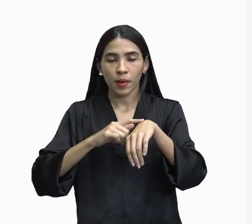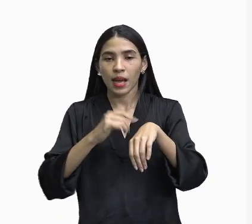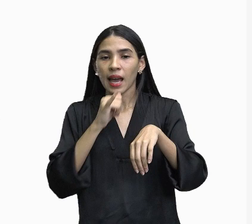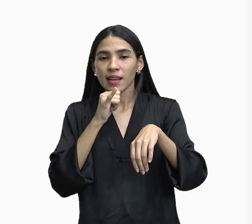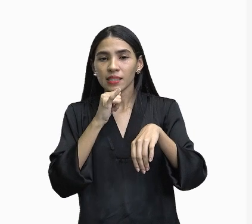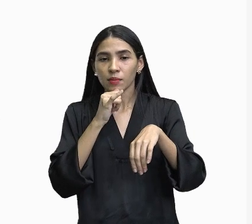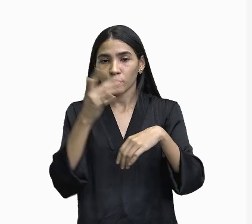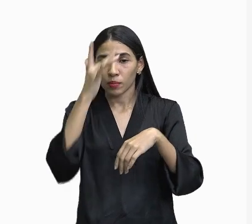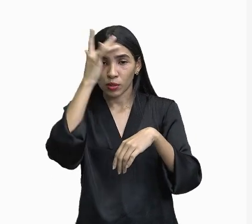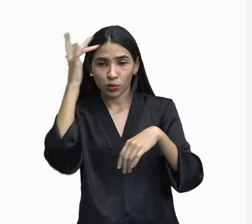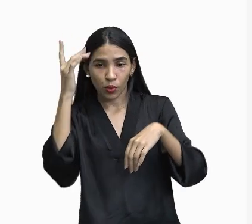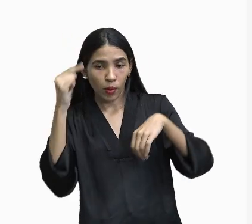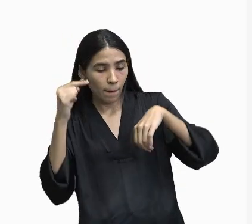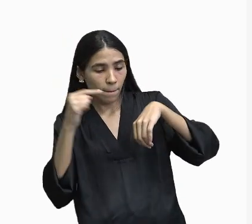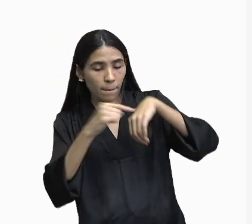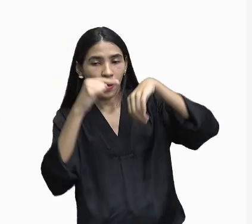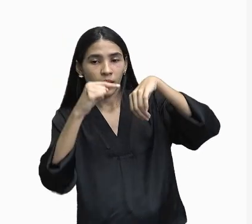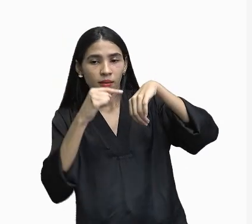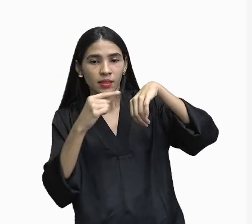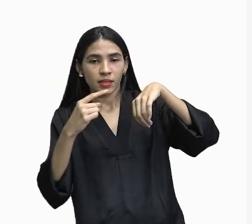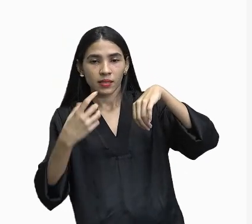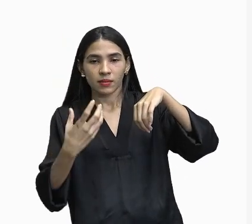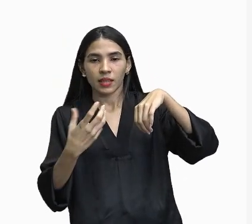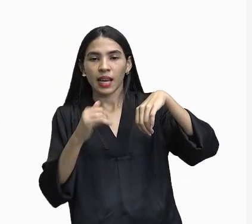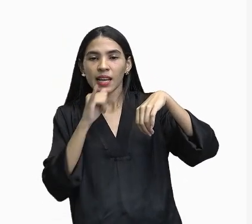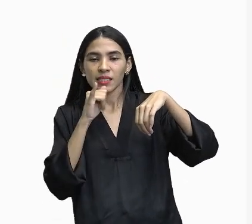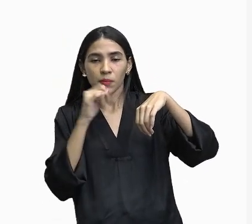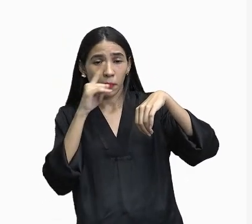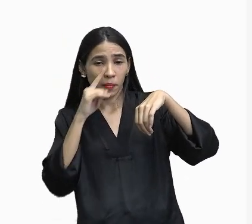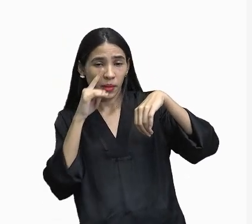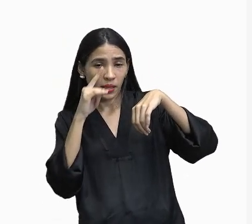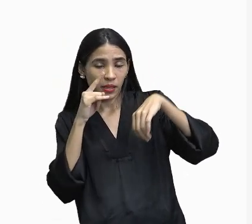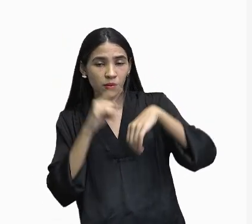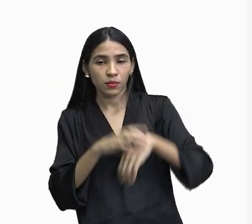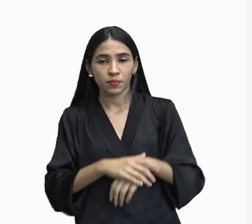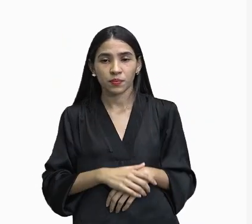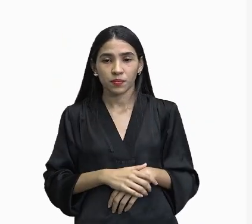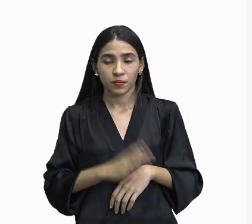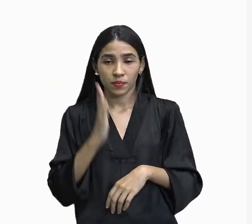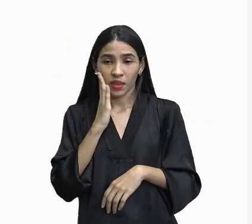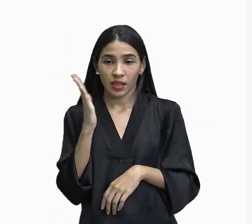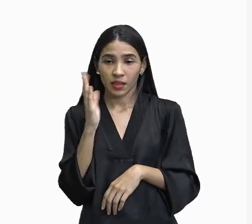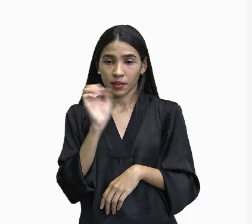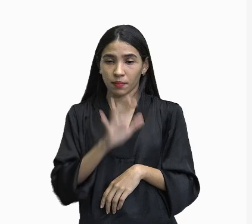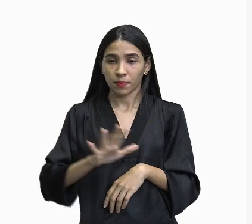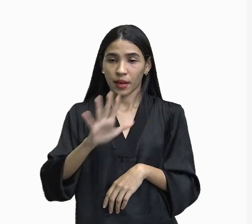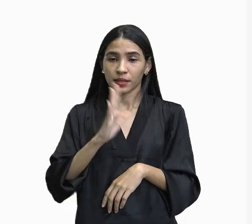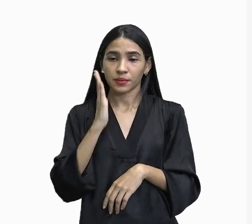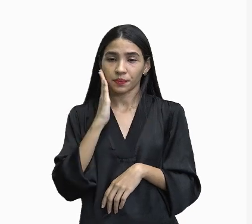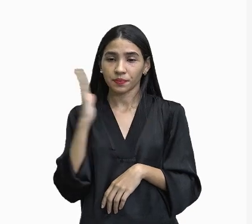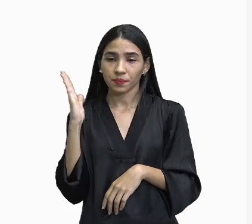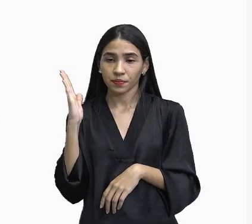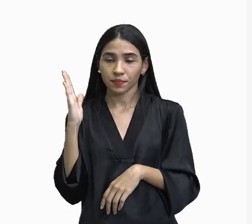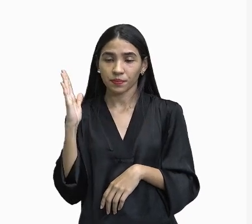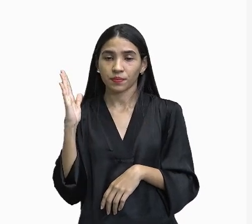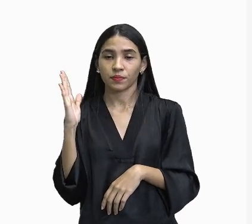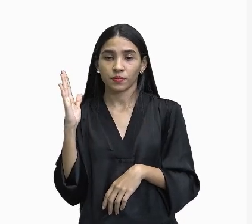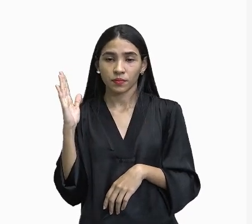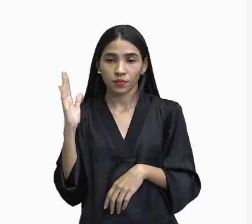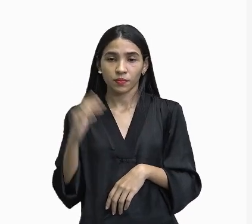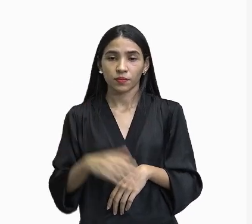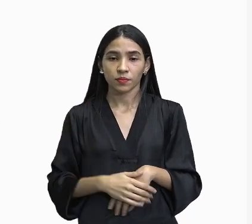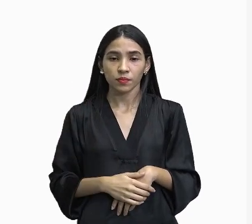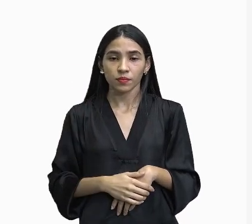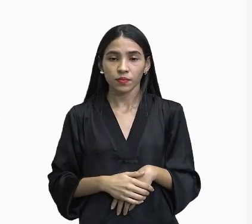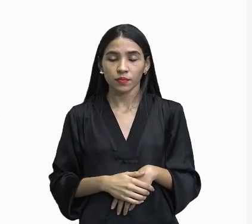nas águas vivas, ele se queima. Esses acidentes por águas vivas e caravelas são um quadro clínico decorrente